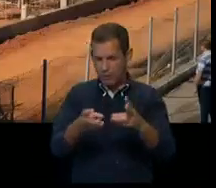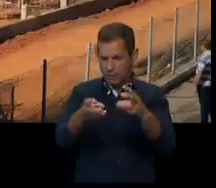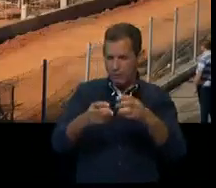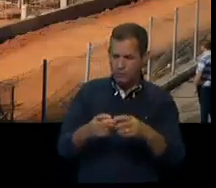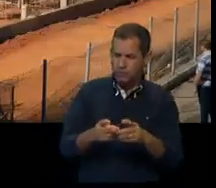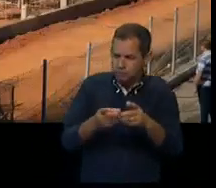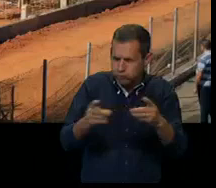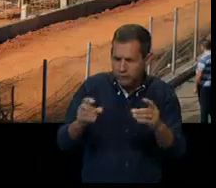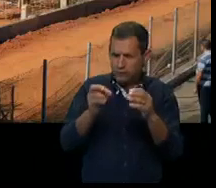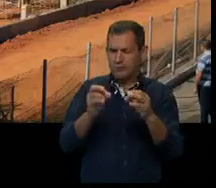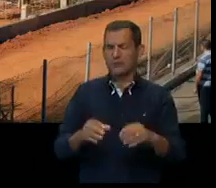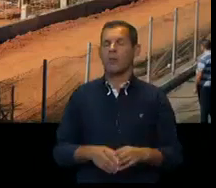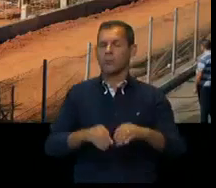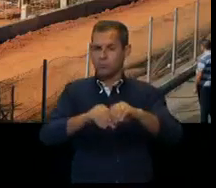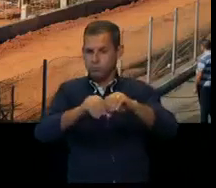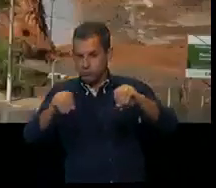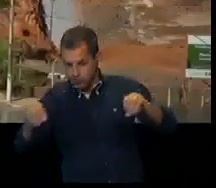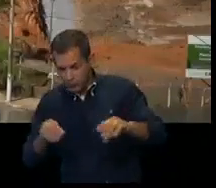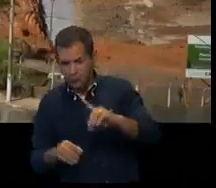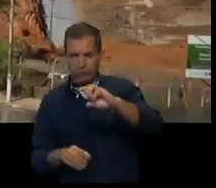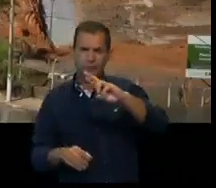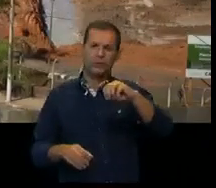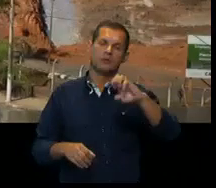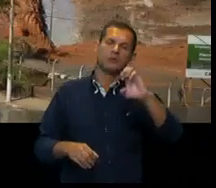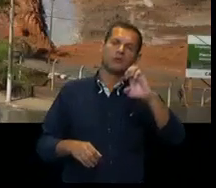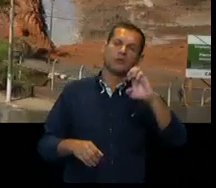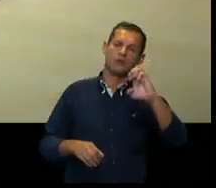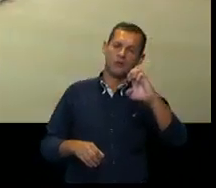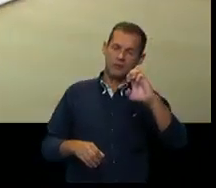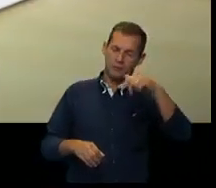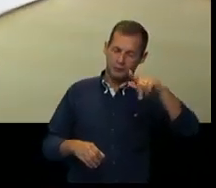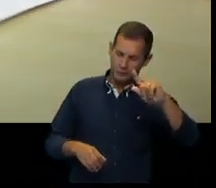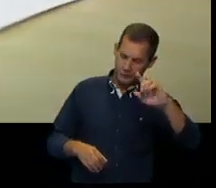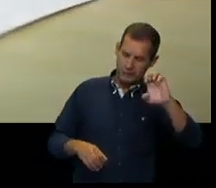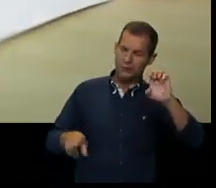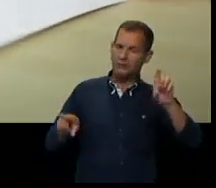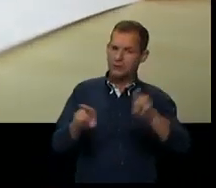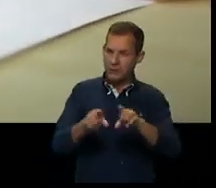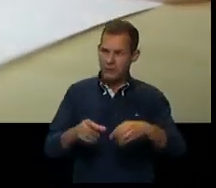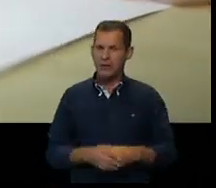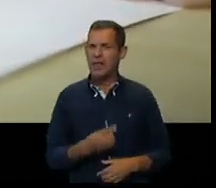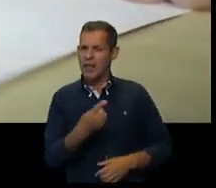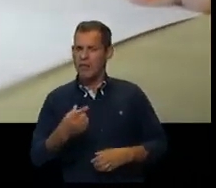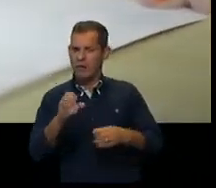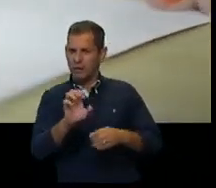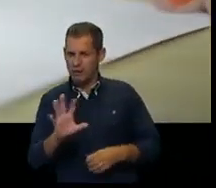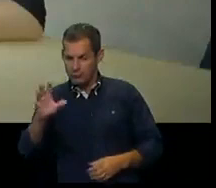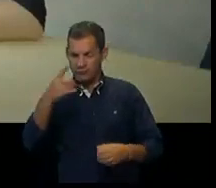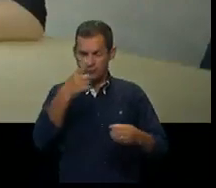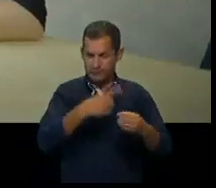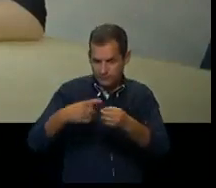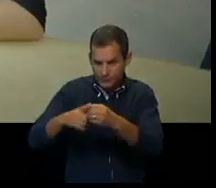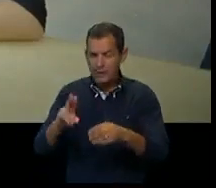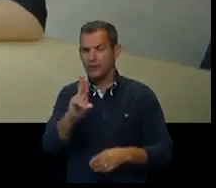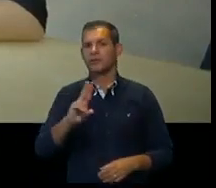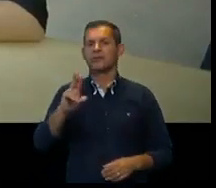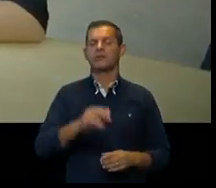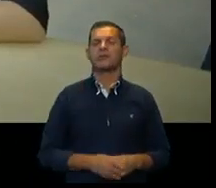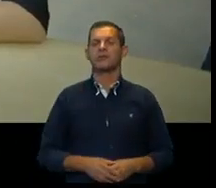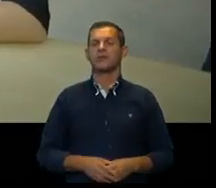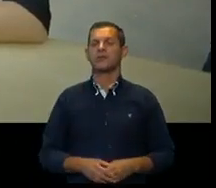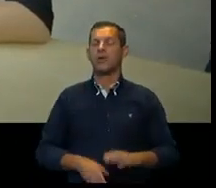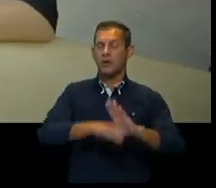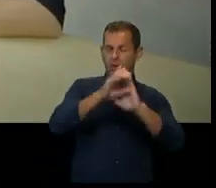o tamanho ideal das tubulações de drenagem e dos reservatórios para atender a demanda de cada região do município, utilizando-se